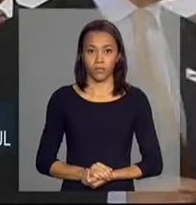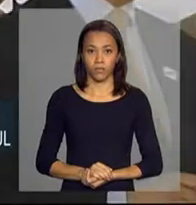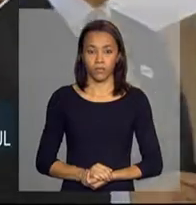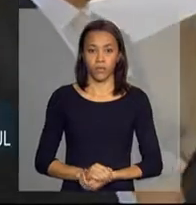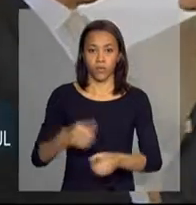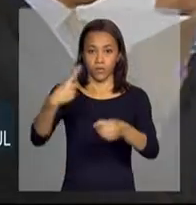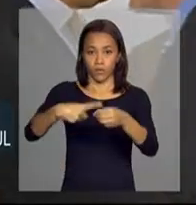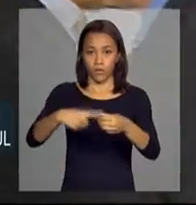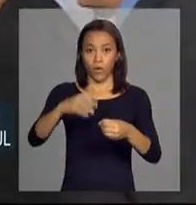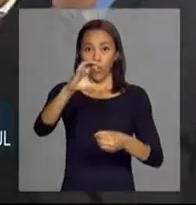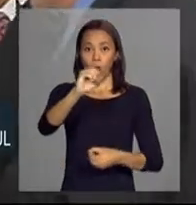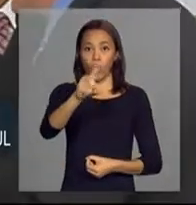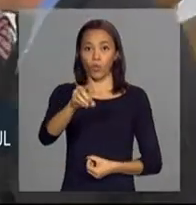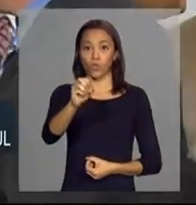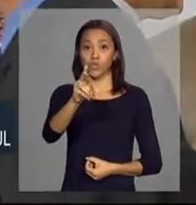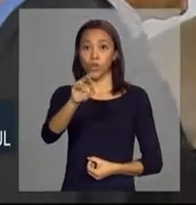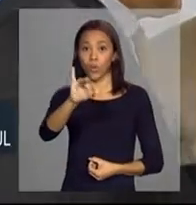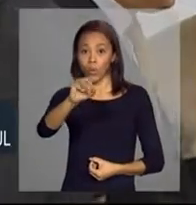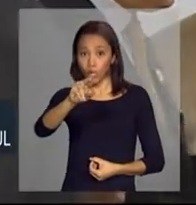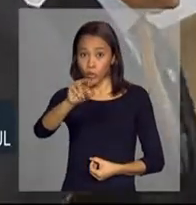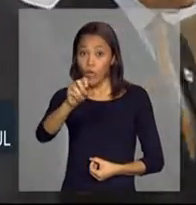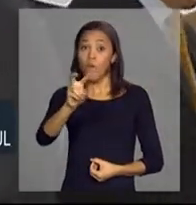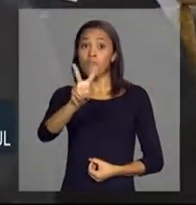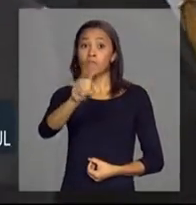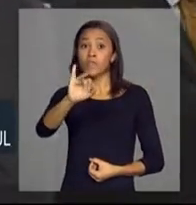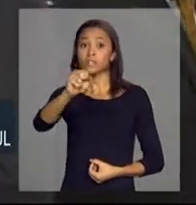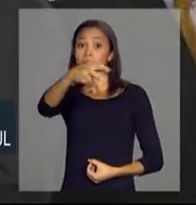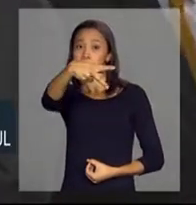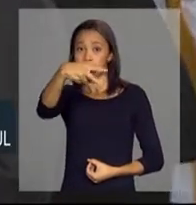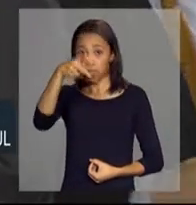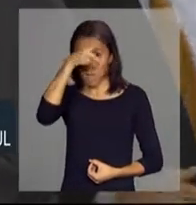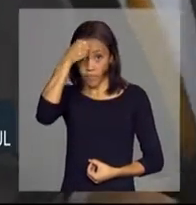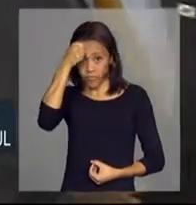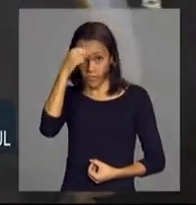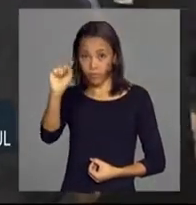Osório, vice-prefeito Eduardo Renda.